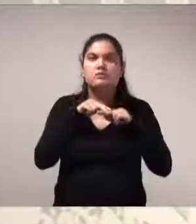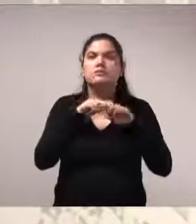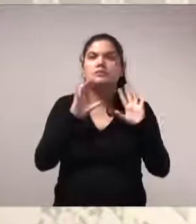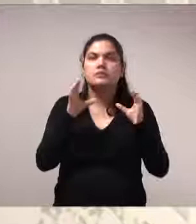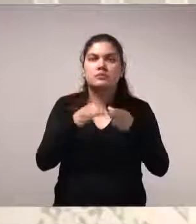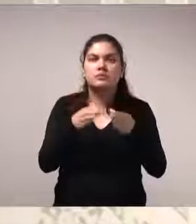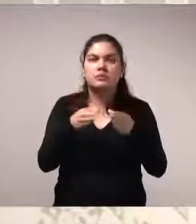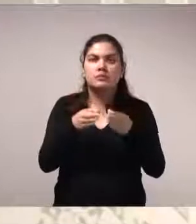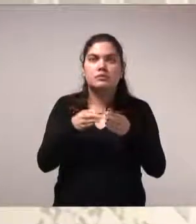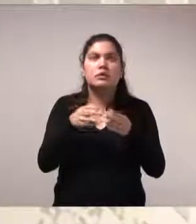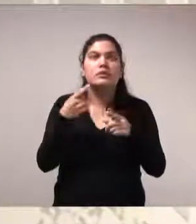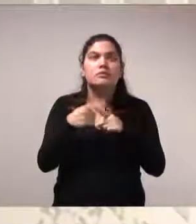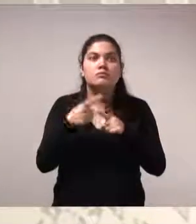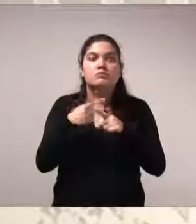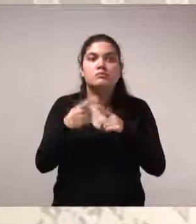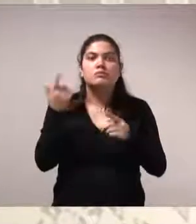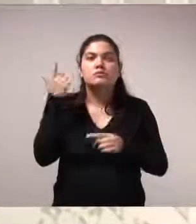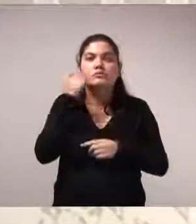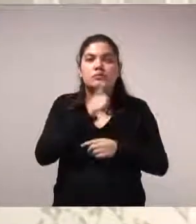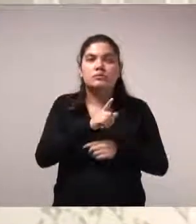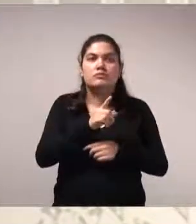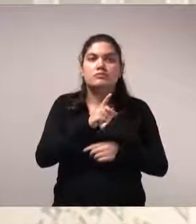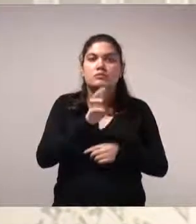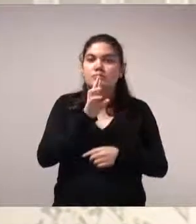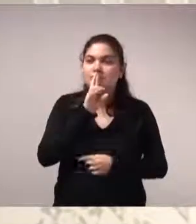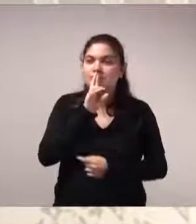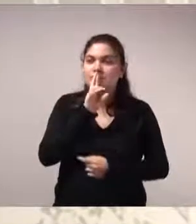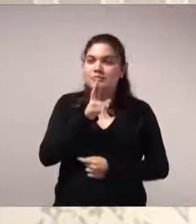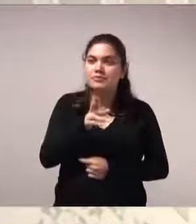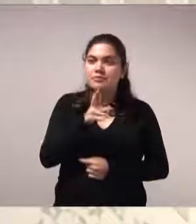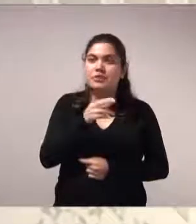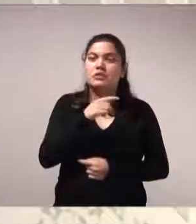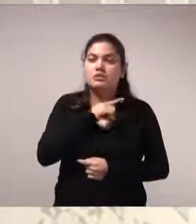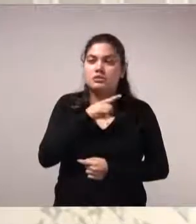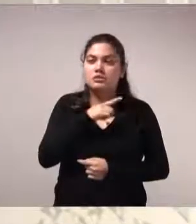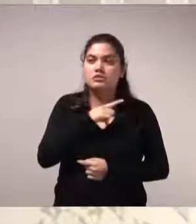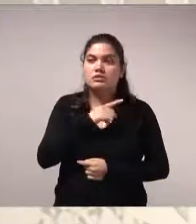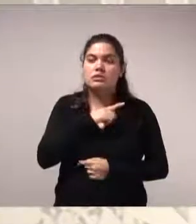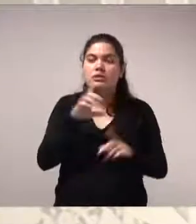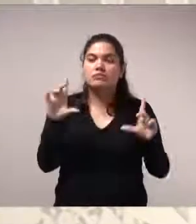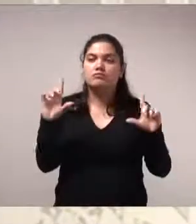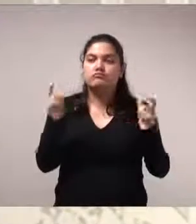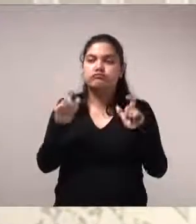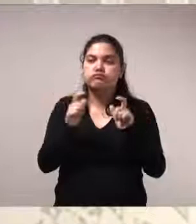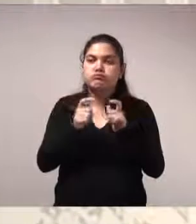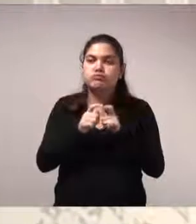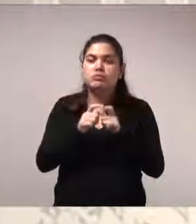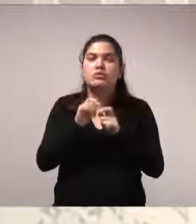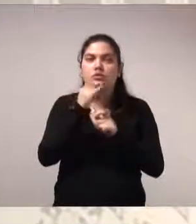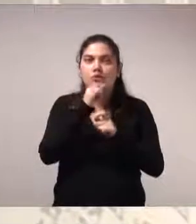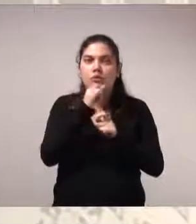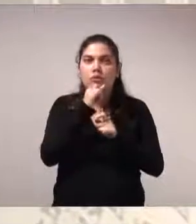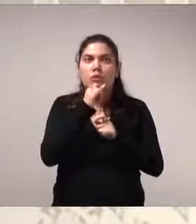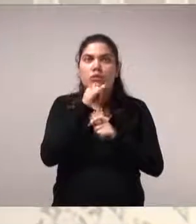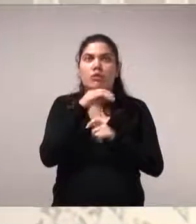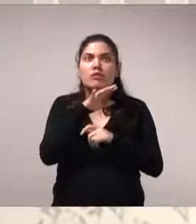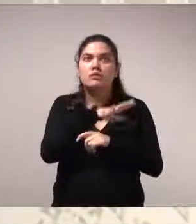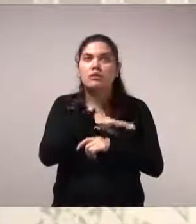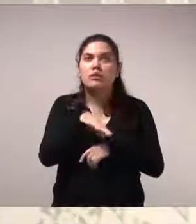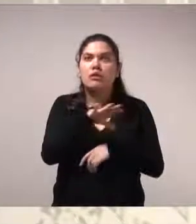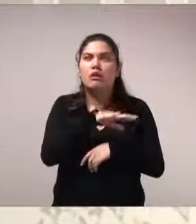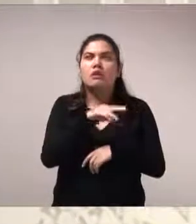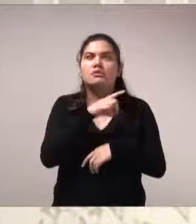eficiente, mas porque ele partiu de uma premissa de reduzir esse consumo. Então, parte-se primeiro de uma premissa